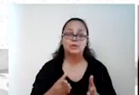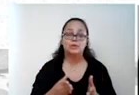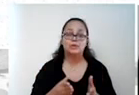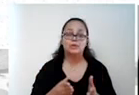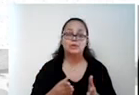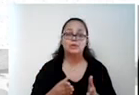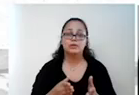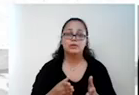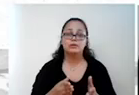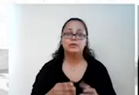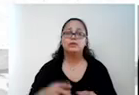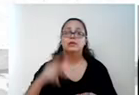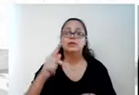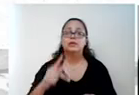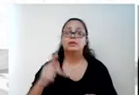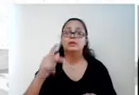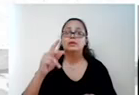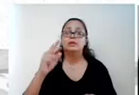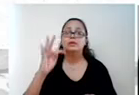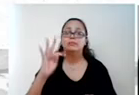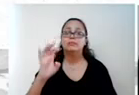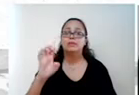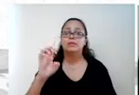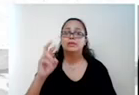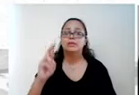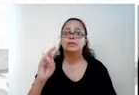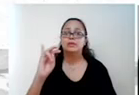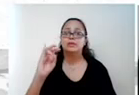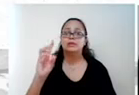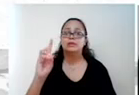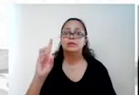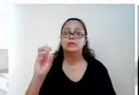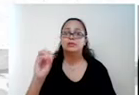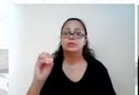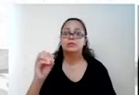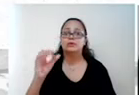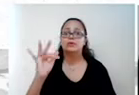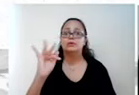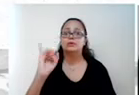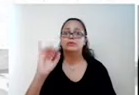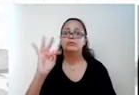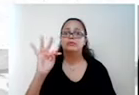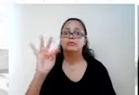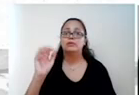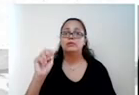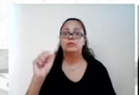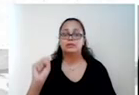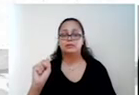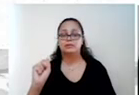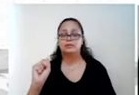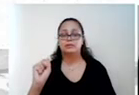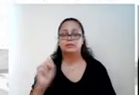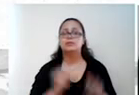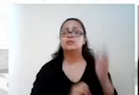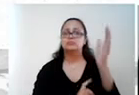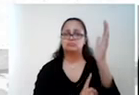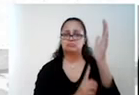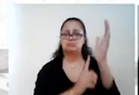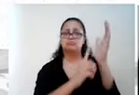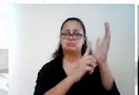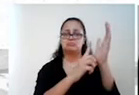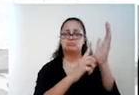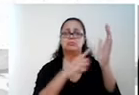vasos condutores. Das pteridófitas para frente, todas as plantas apresentam vasos condutores. Então, esse número